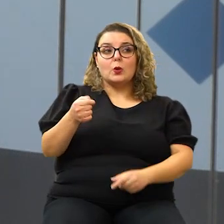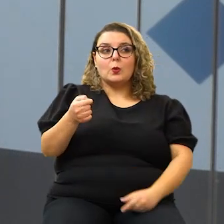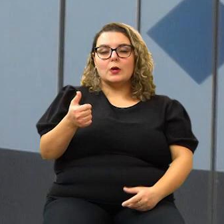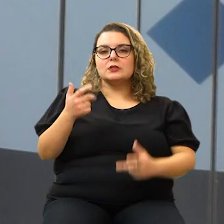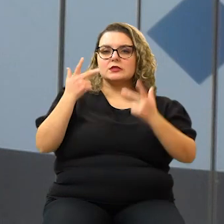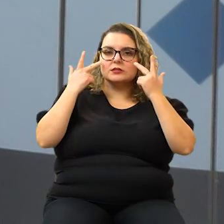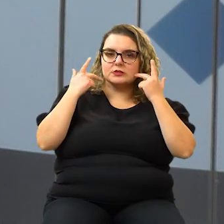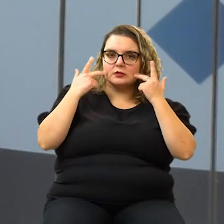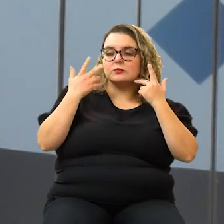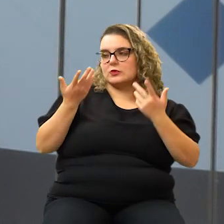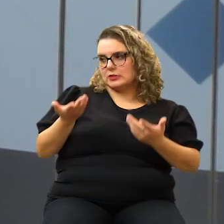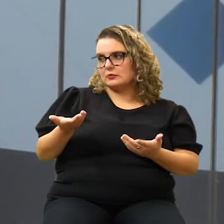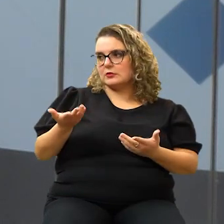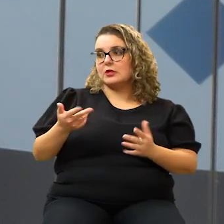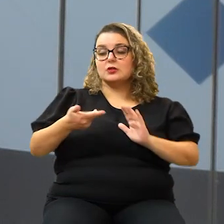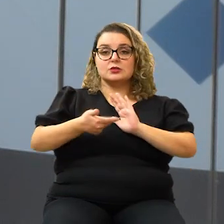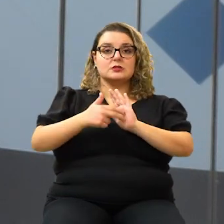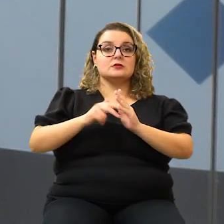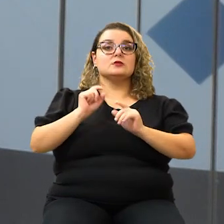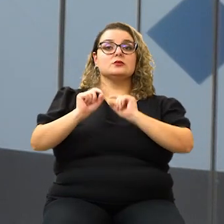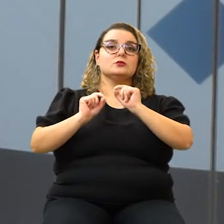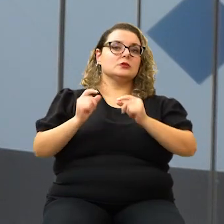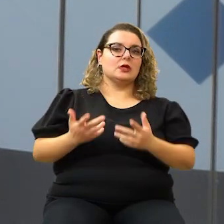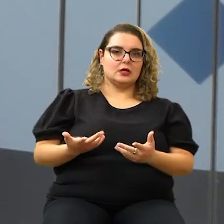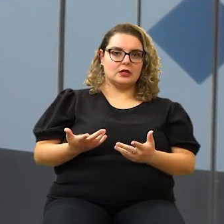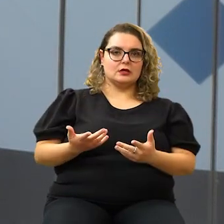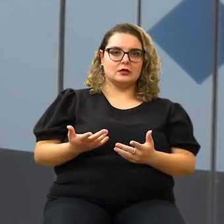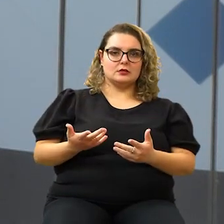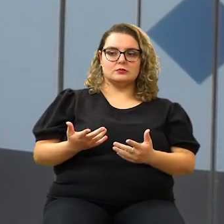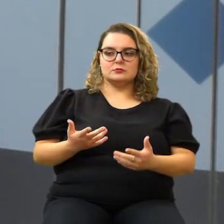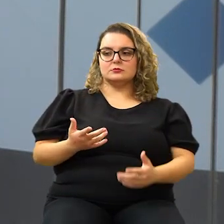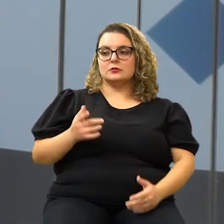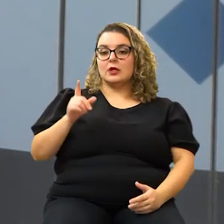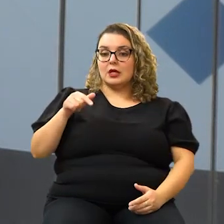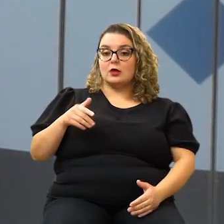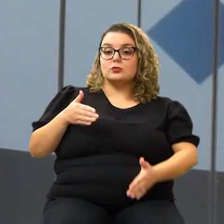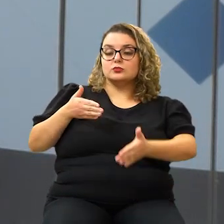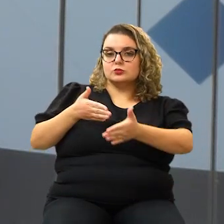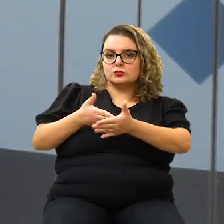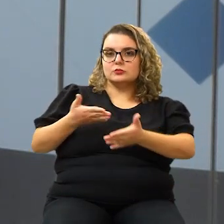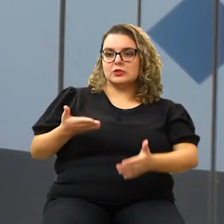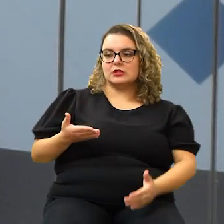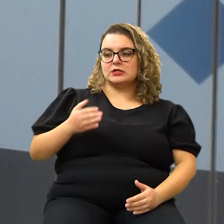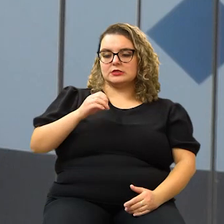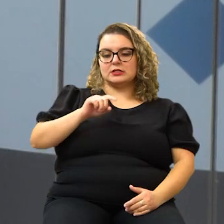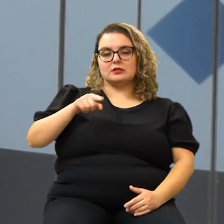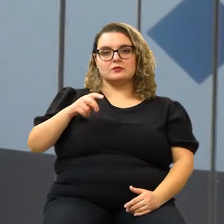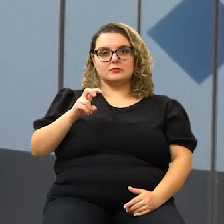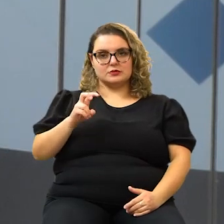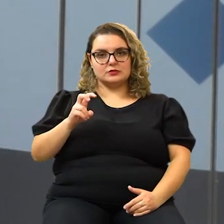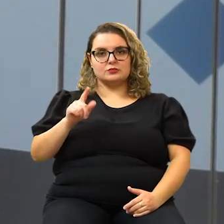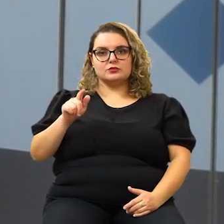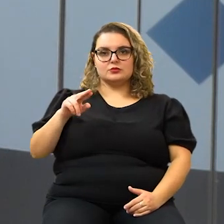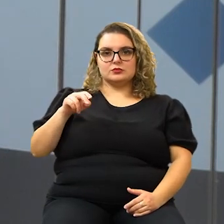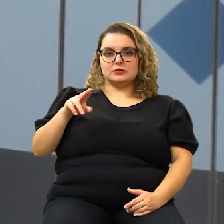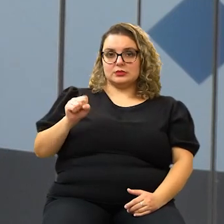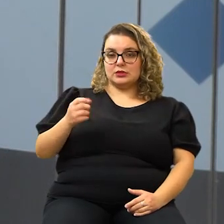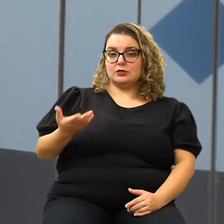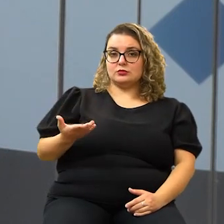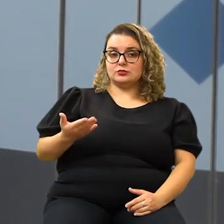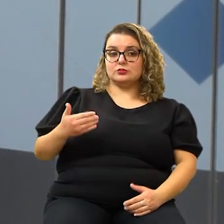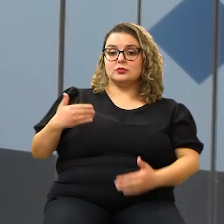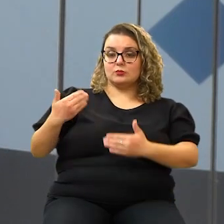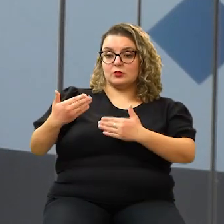da normalidade, né? Significa o quê? Que essa é um limite, né? De 0,5 graus. A